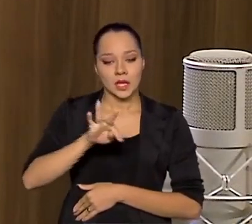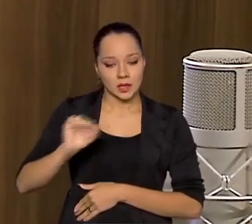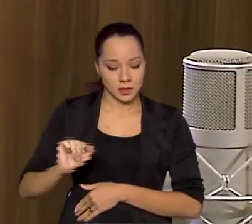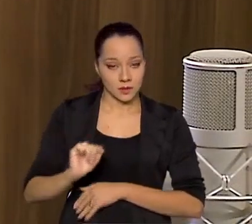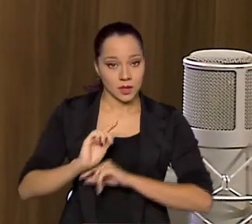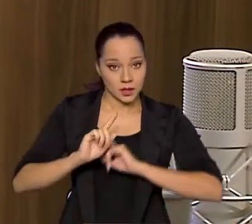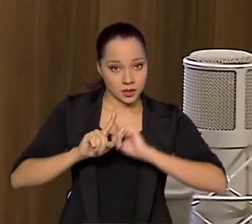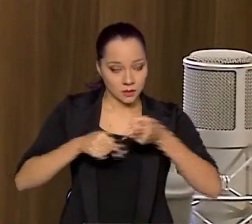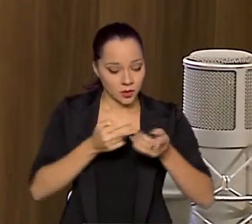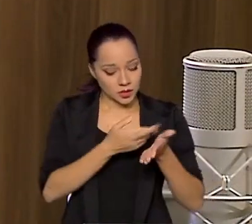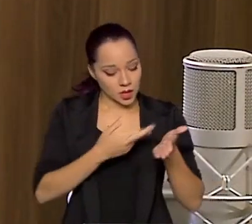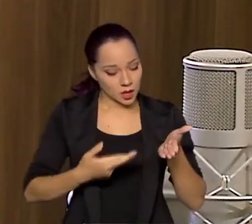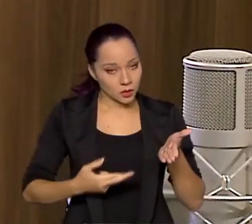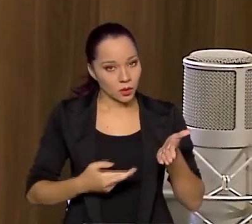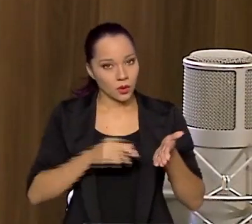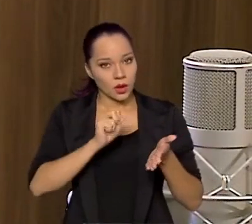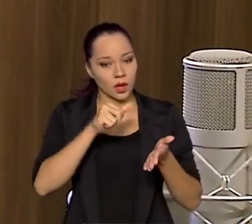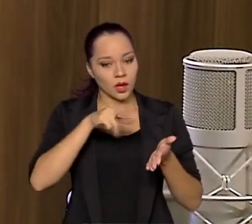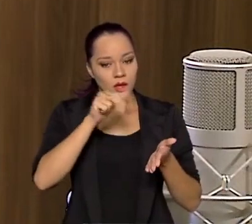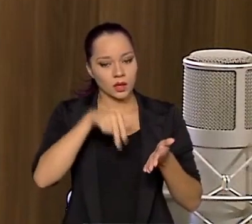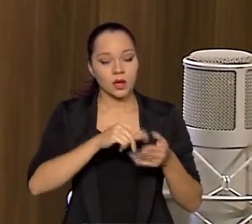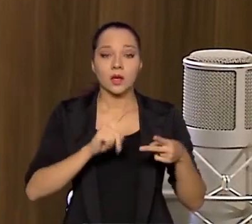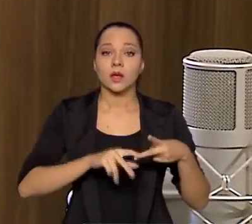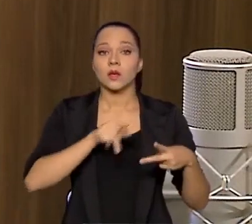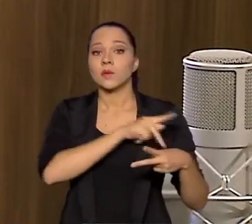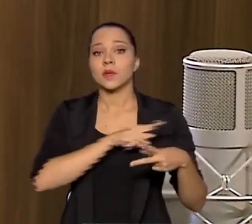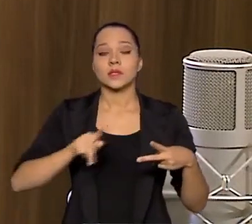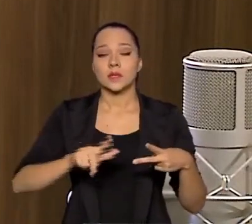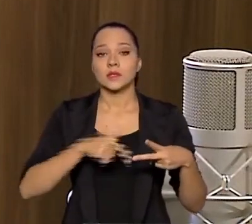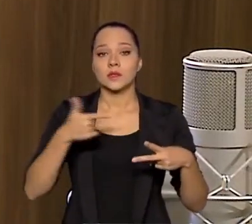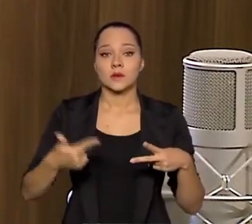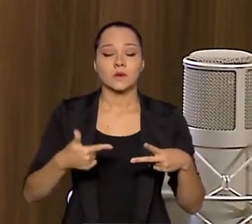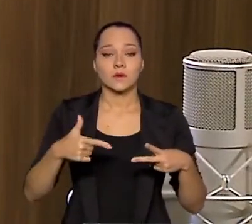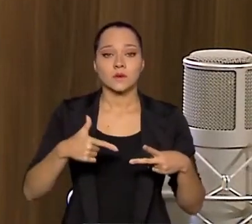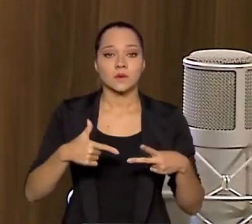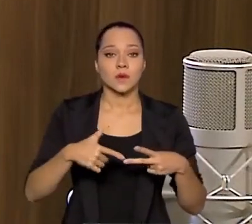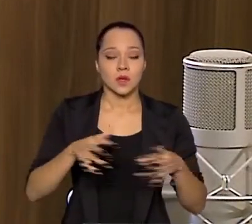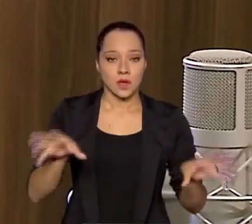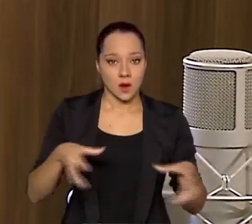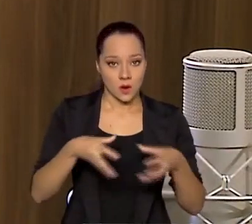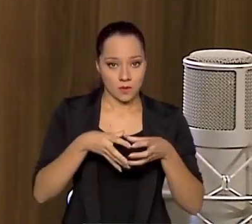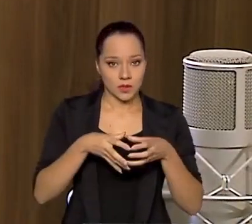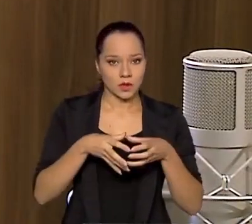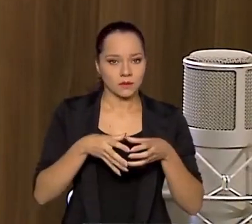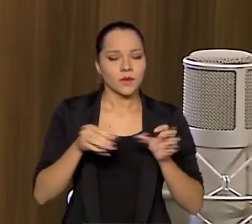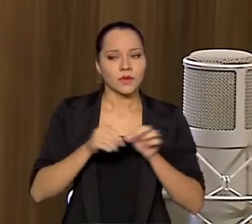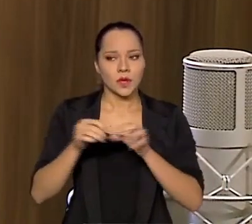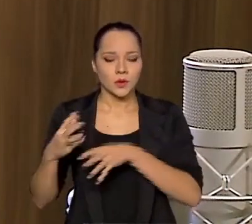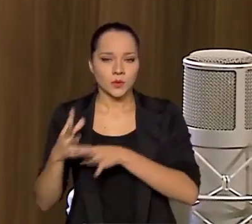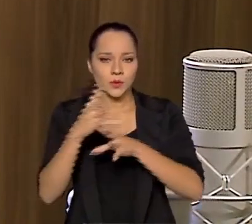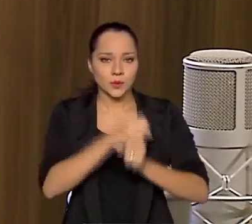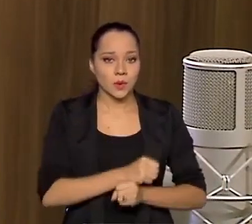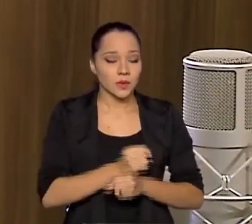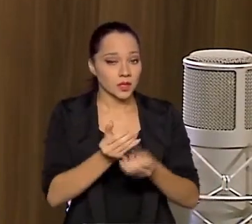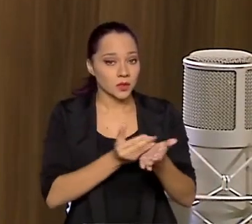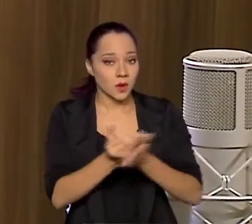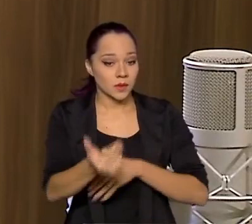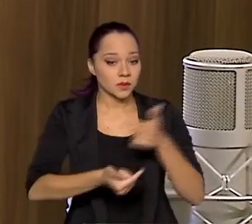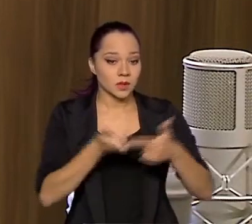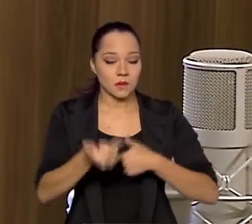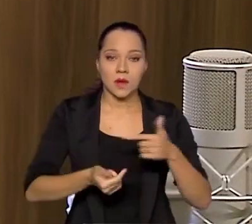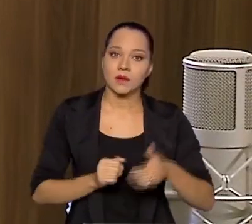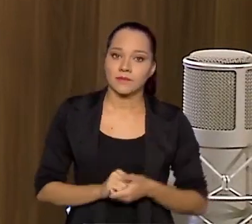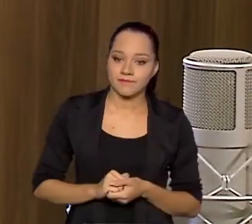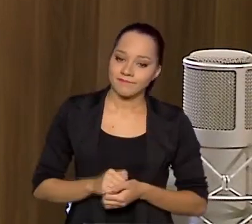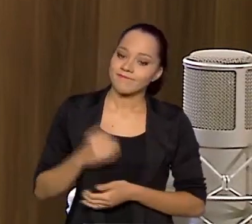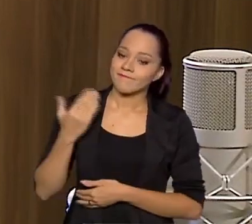relator da CPI, o senador Renan Calheiros, e o vice-presidente da comissão, Randolph Rodrigues, fizeram um balanço desse início de trabalho. E o